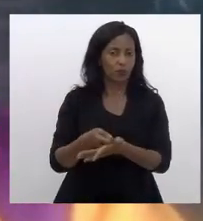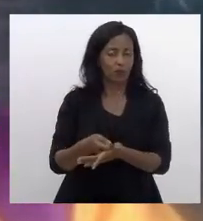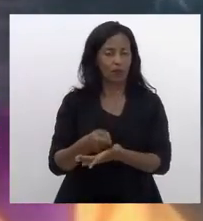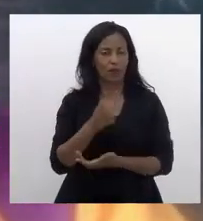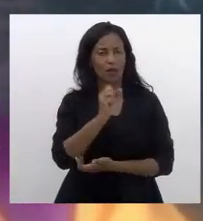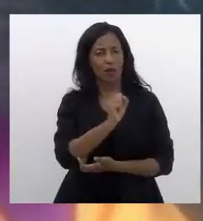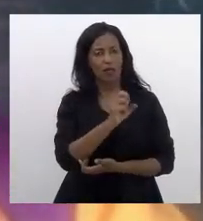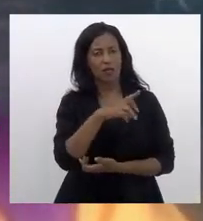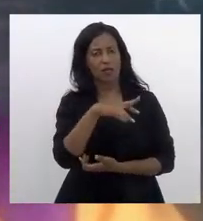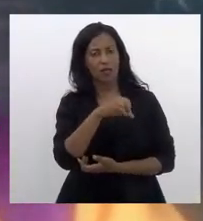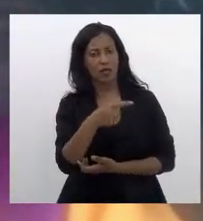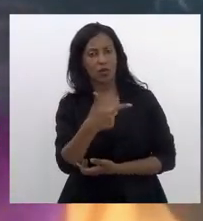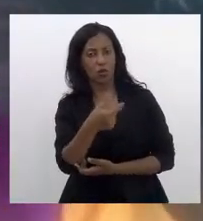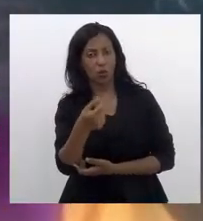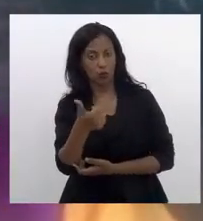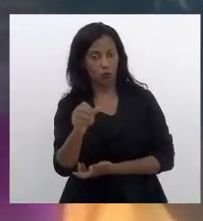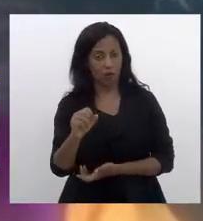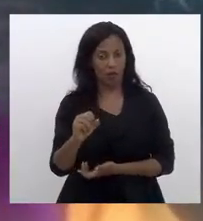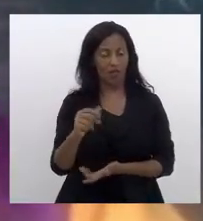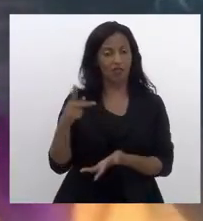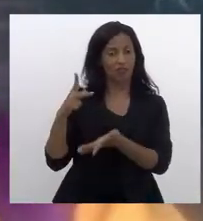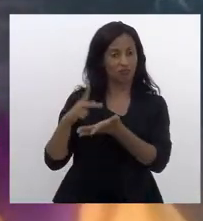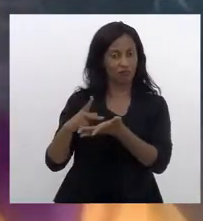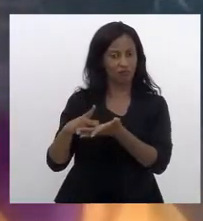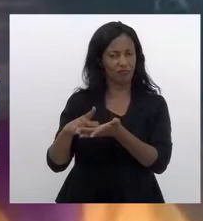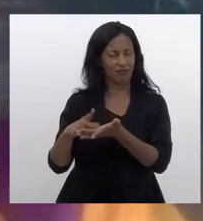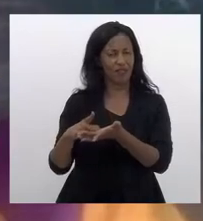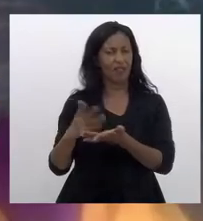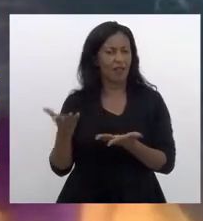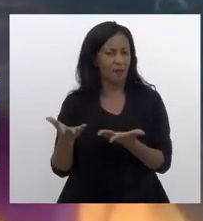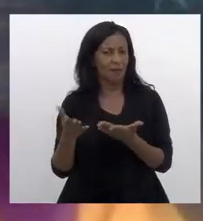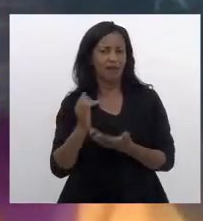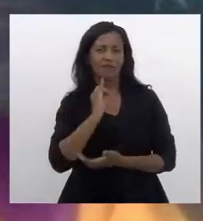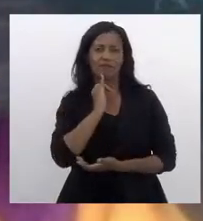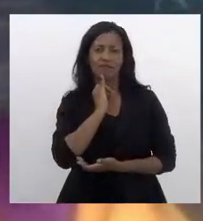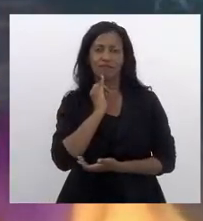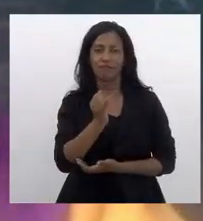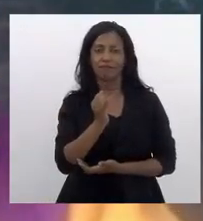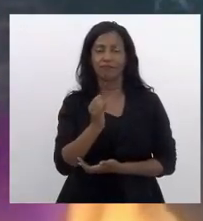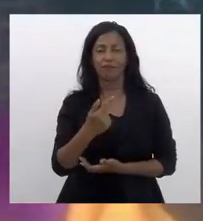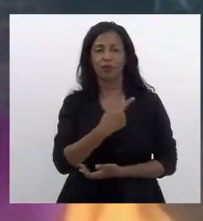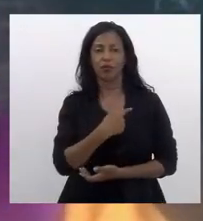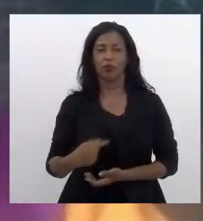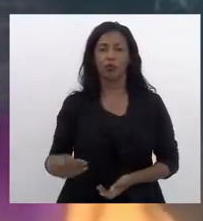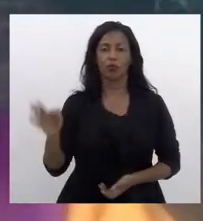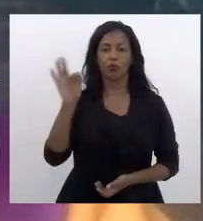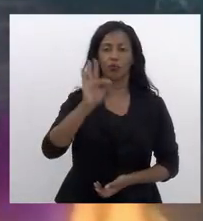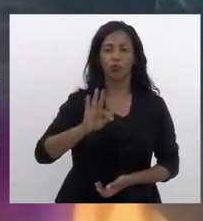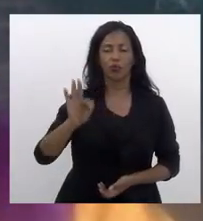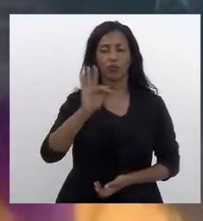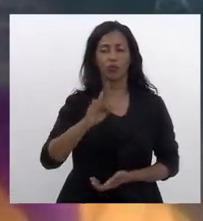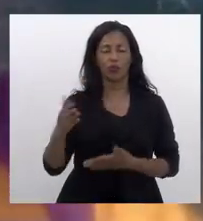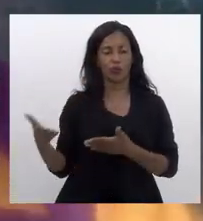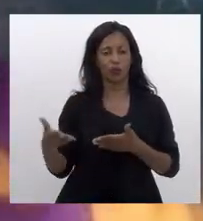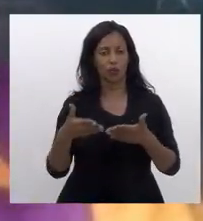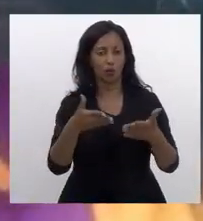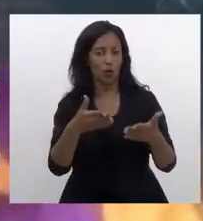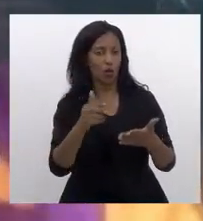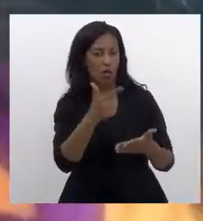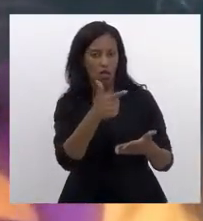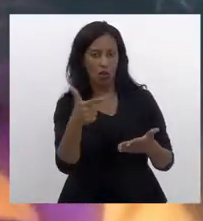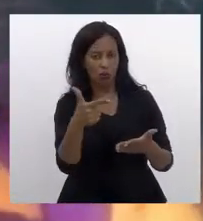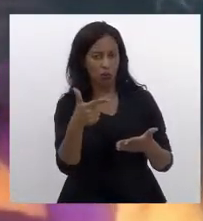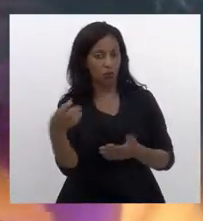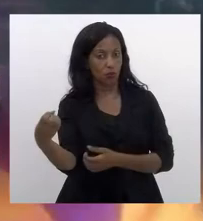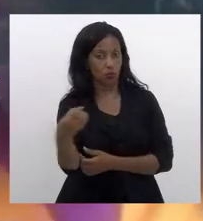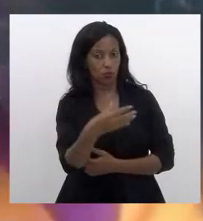de 2010, e bem verdade, né, um censo muito defasado, mas infelizmente devido ao governo federal, não temos um censo mais